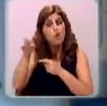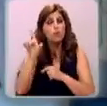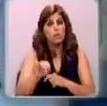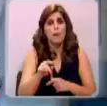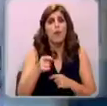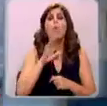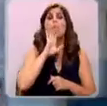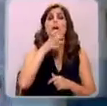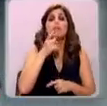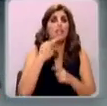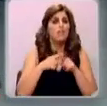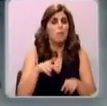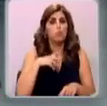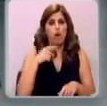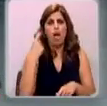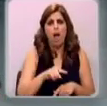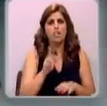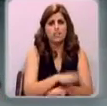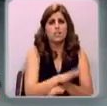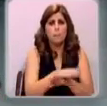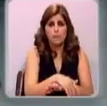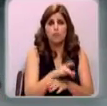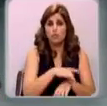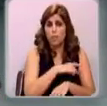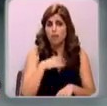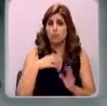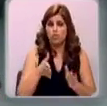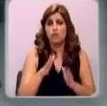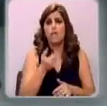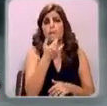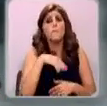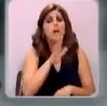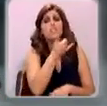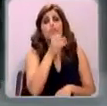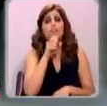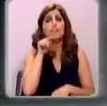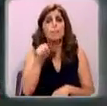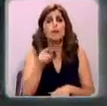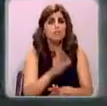país onde, ao contrário de Portugal, já existe desemprego entre os clínicos, são mais de 20 mil sem colocação.